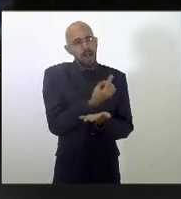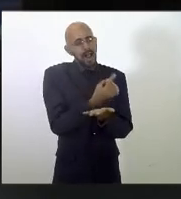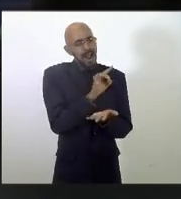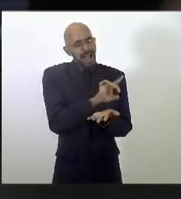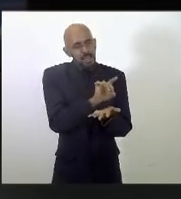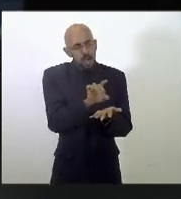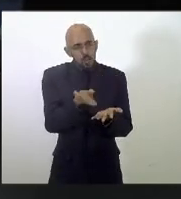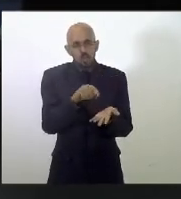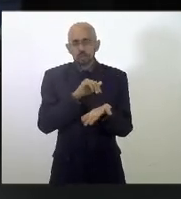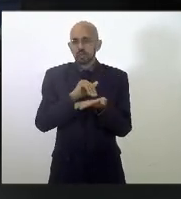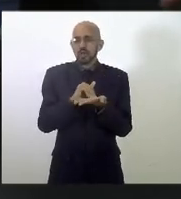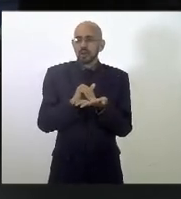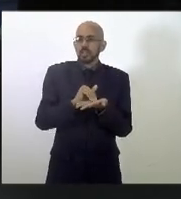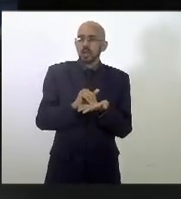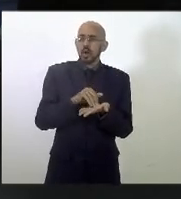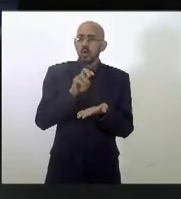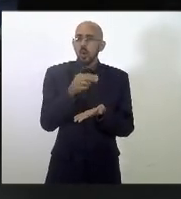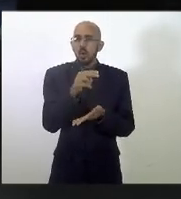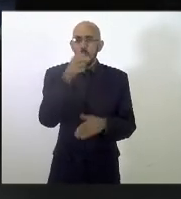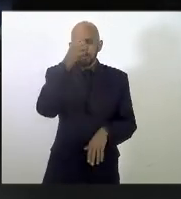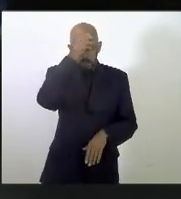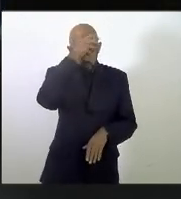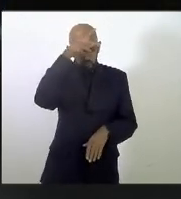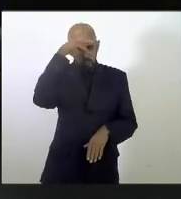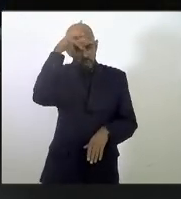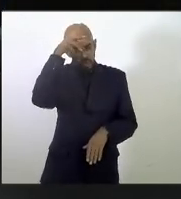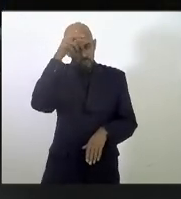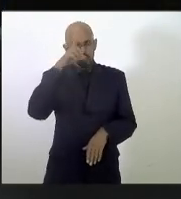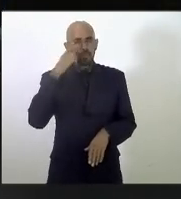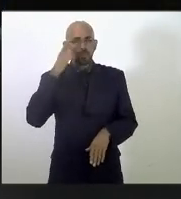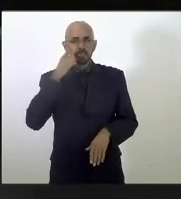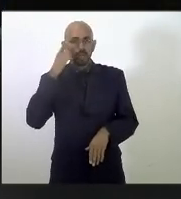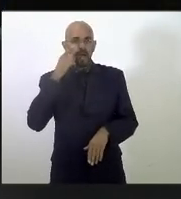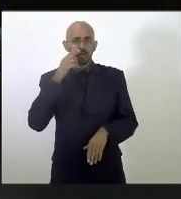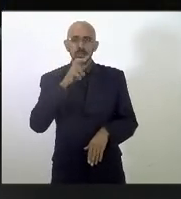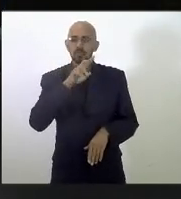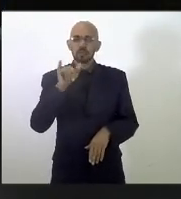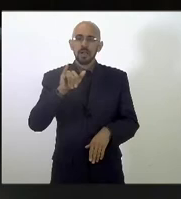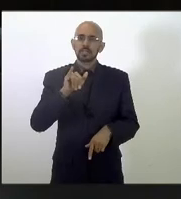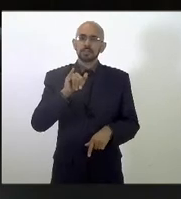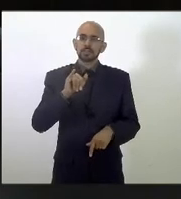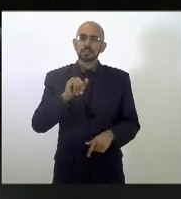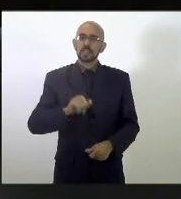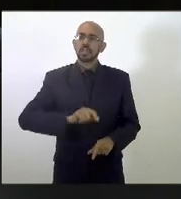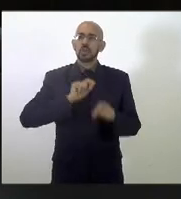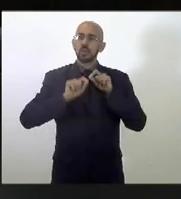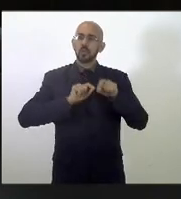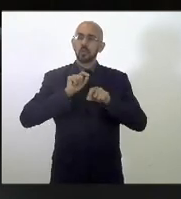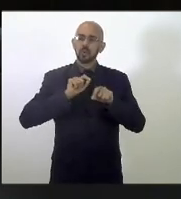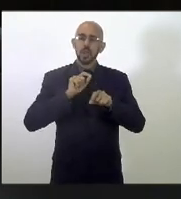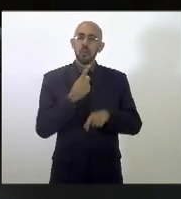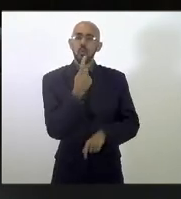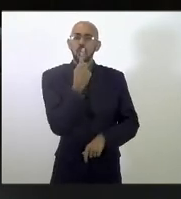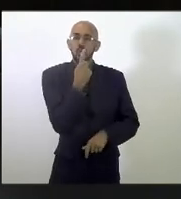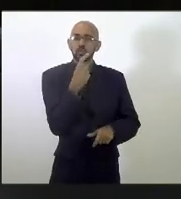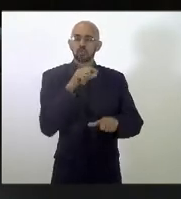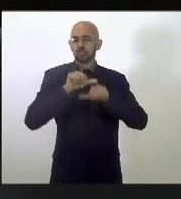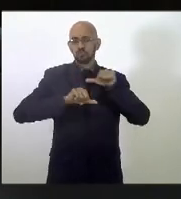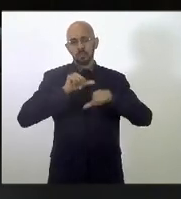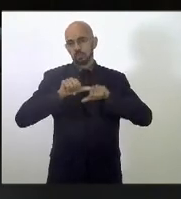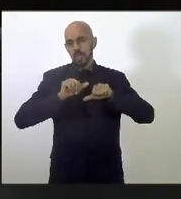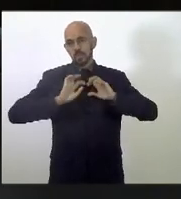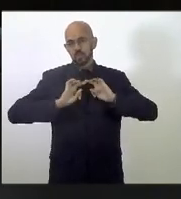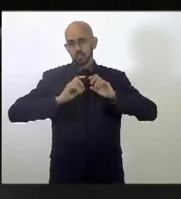meu, ou qualquer prefeito, ou qualquer deputado que seremos os paladinos da mudança. Mas é